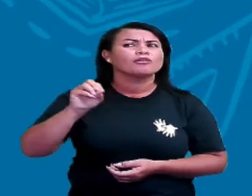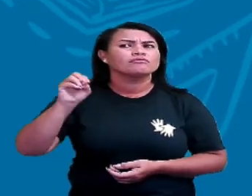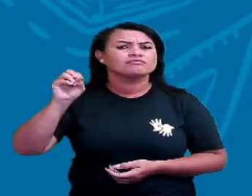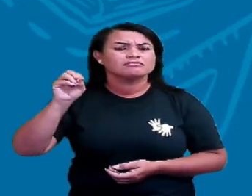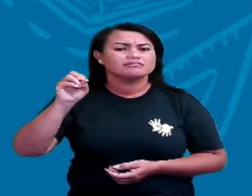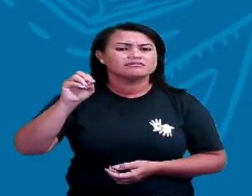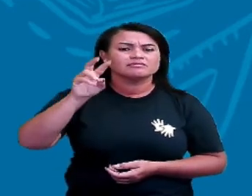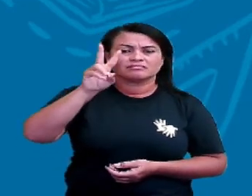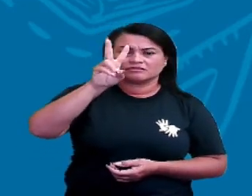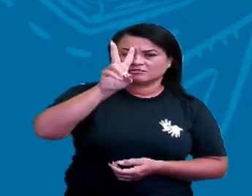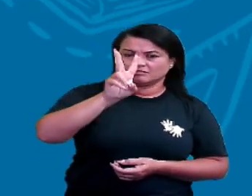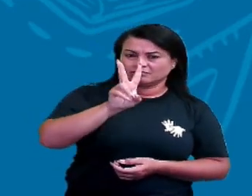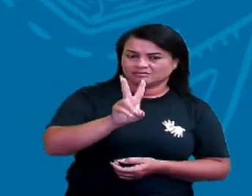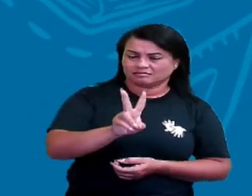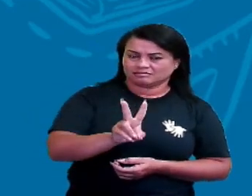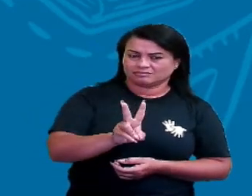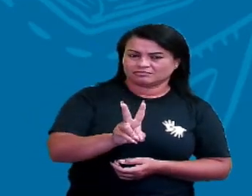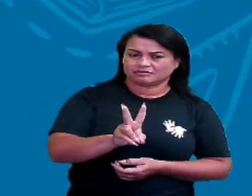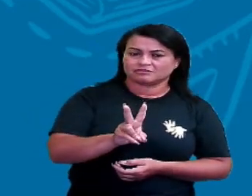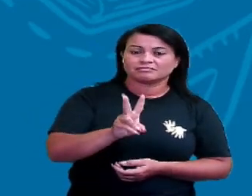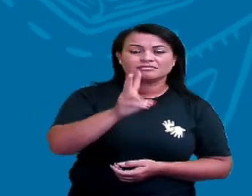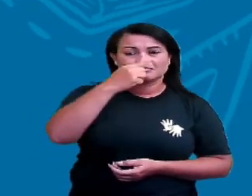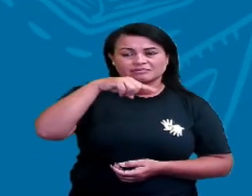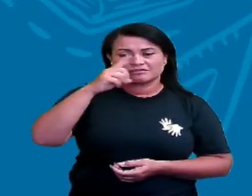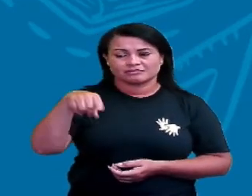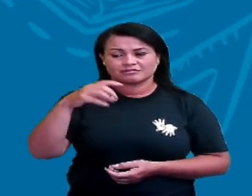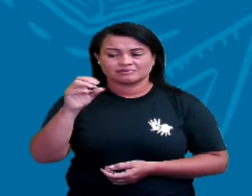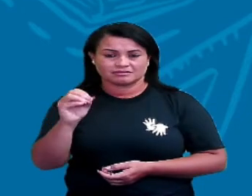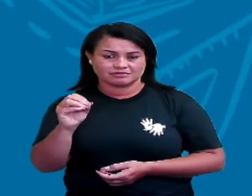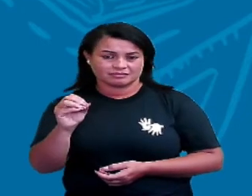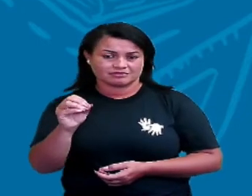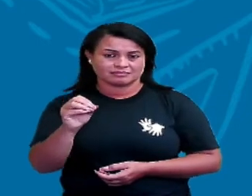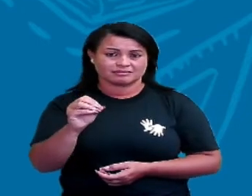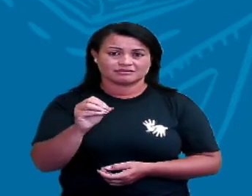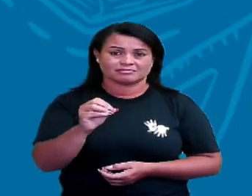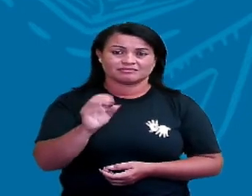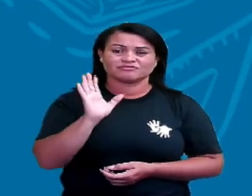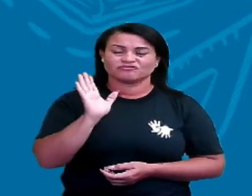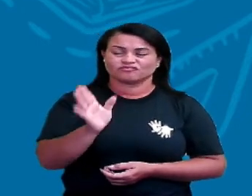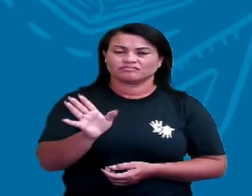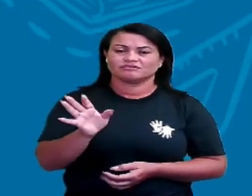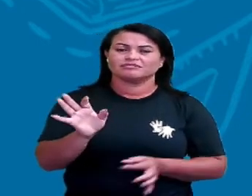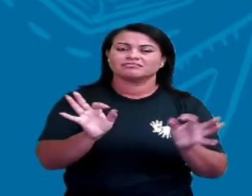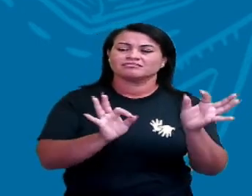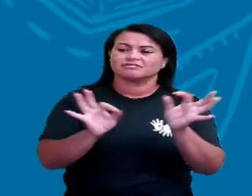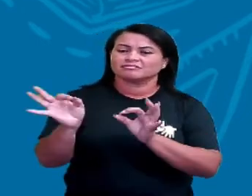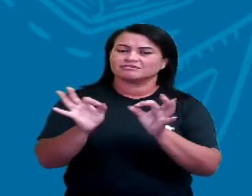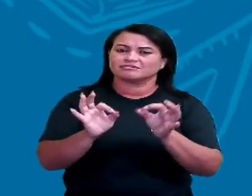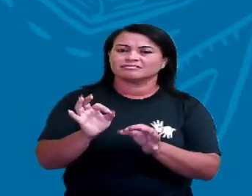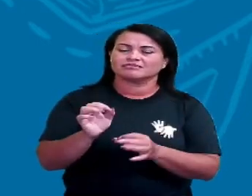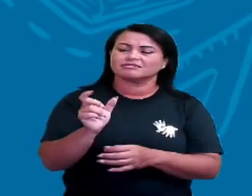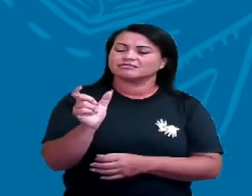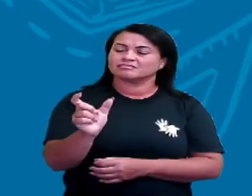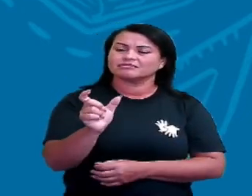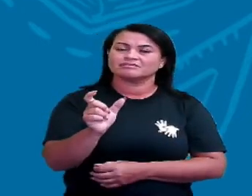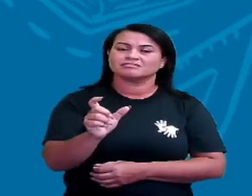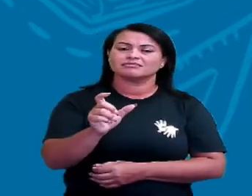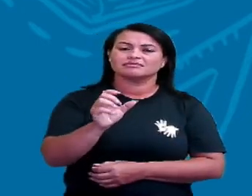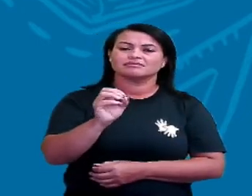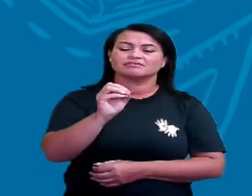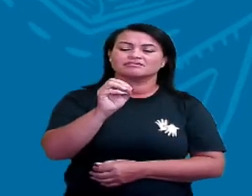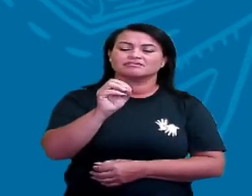vó. Vou usar o V e depois o O. E aí nós escrevemos a palavra